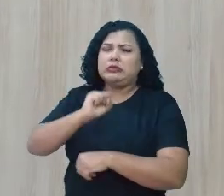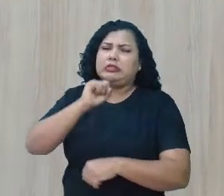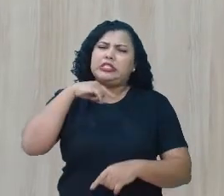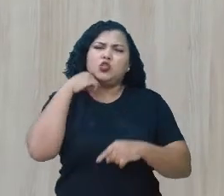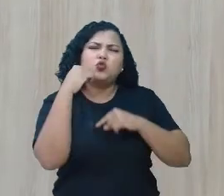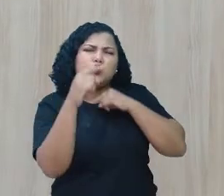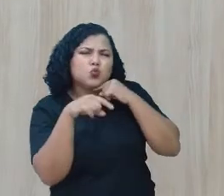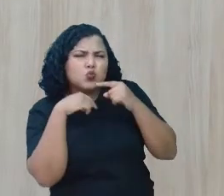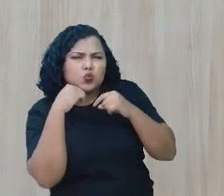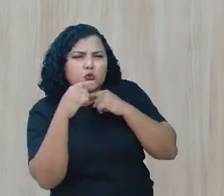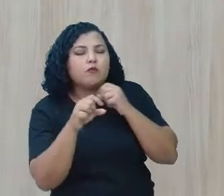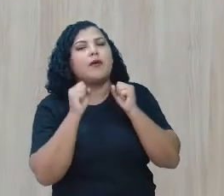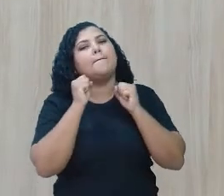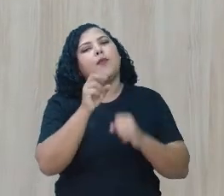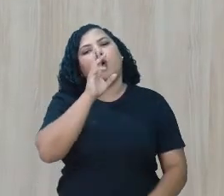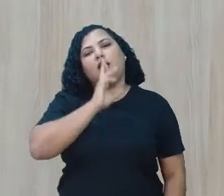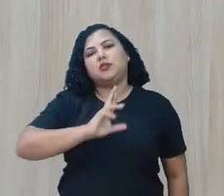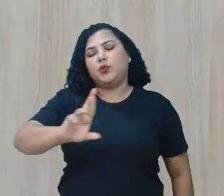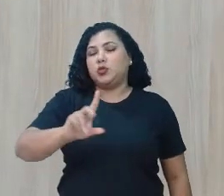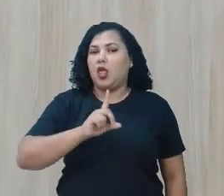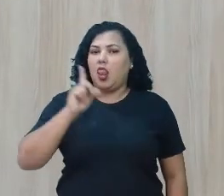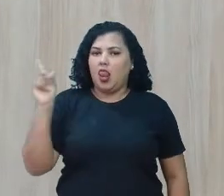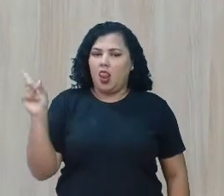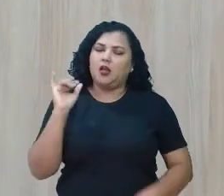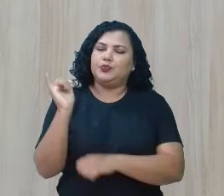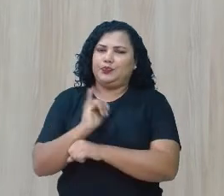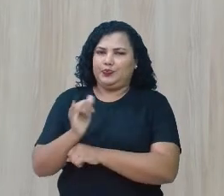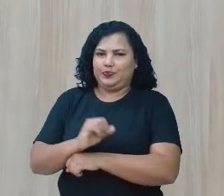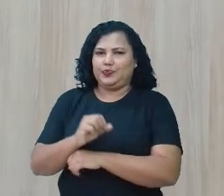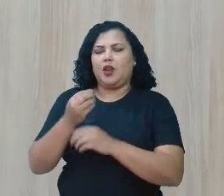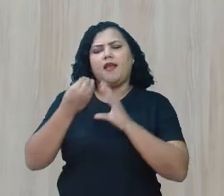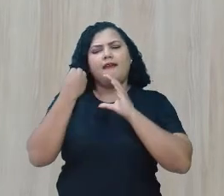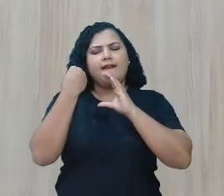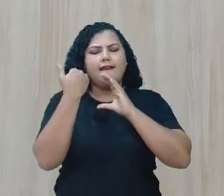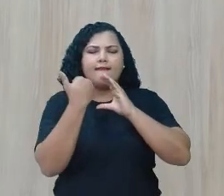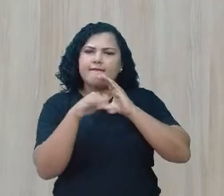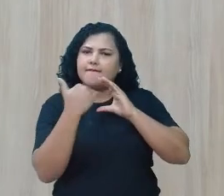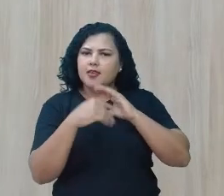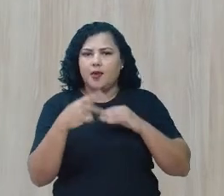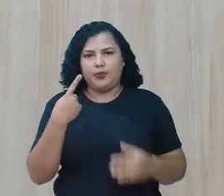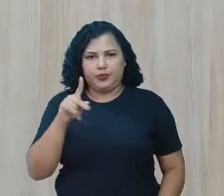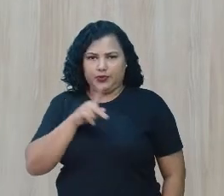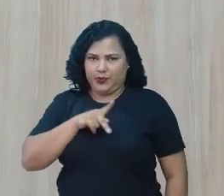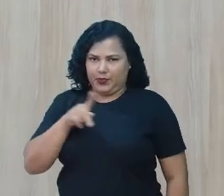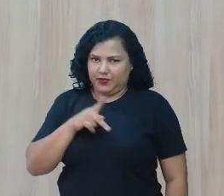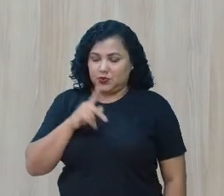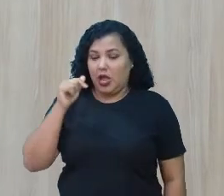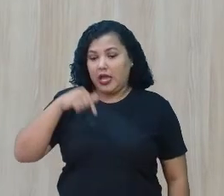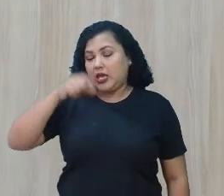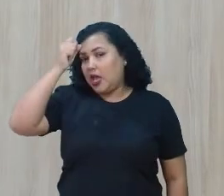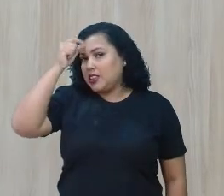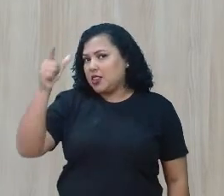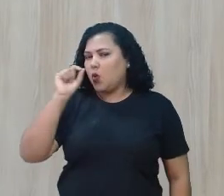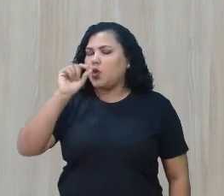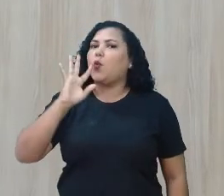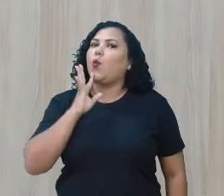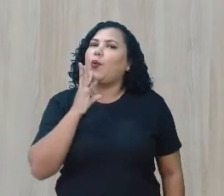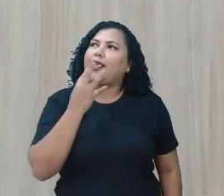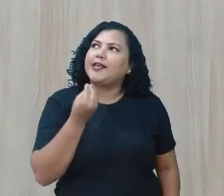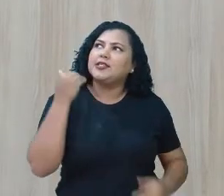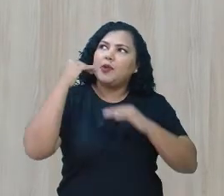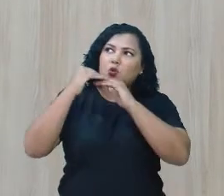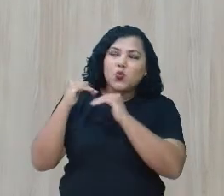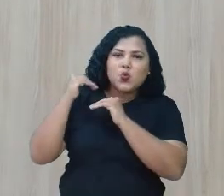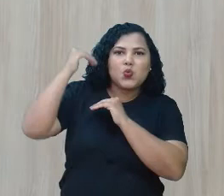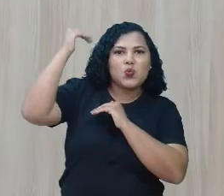ficou alguma dúvida, responde lá no YouTube também. Manda essa aula para o teu professor, certo? Aqui a ideia é o conhecimento. Então, você